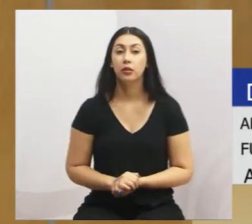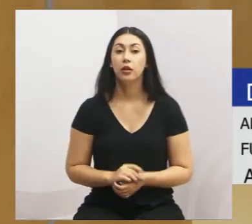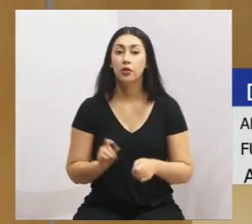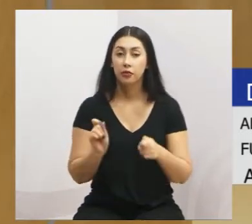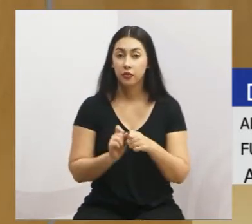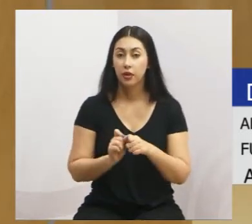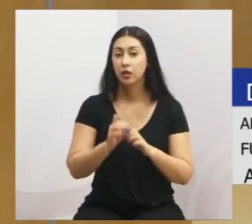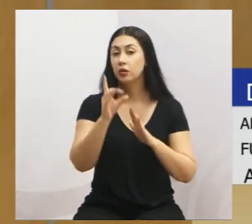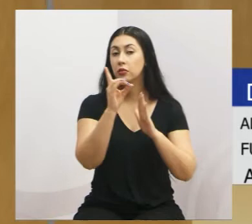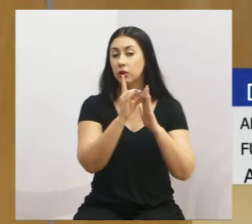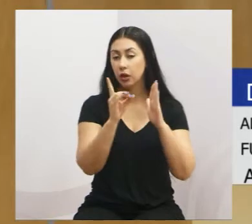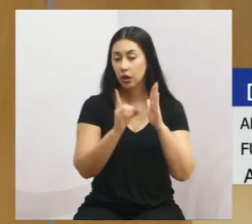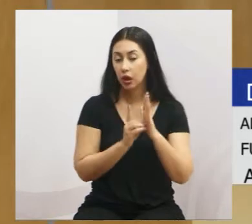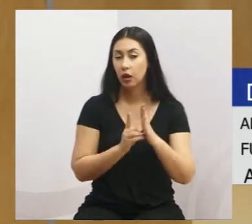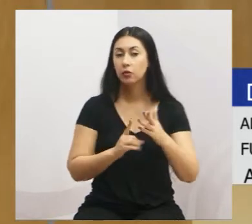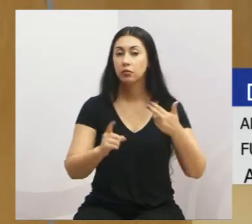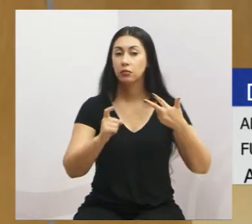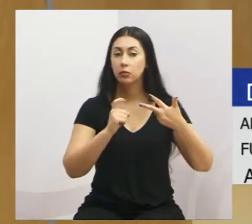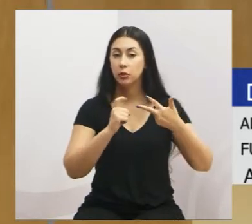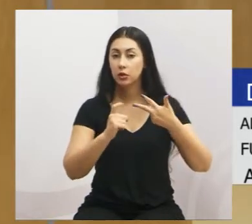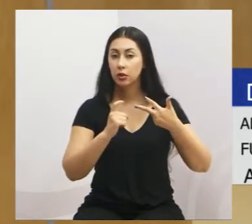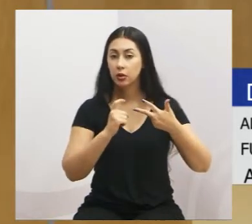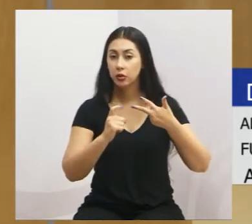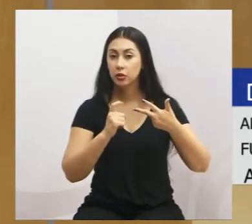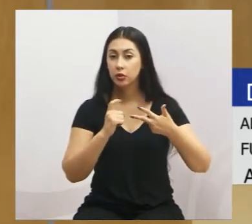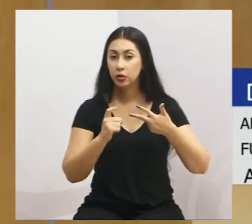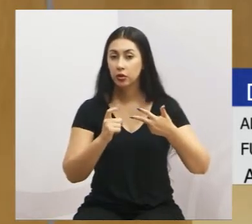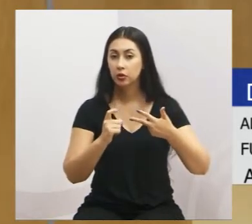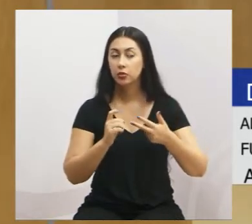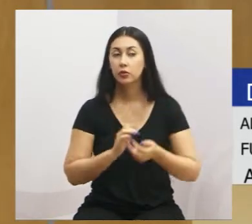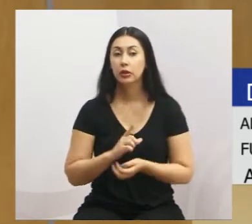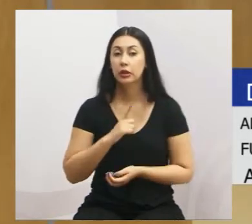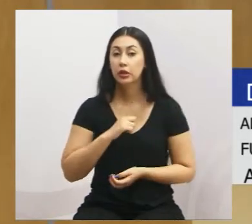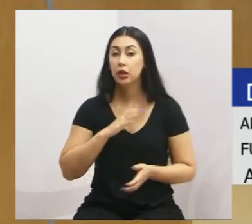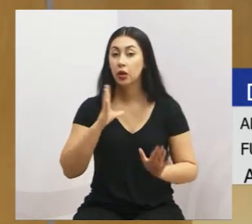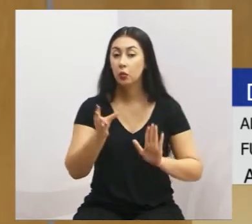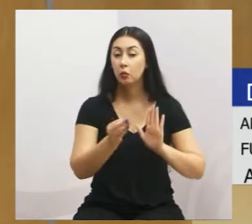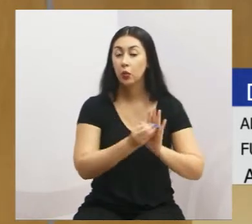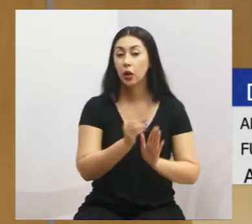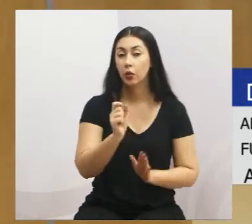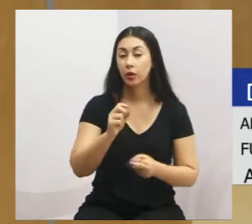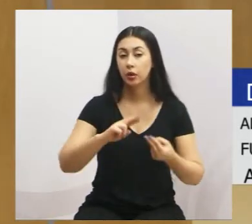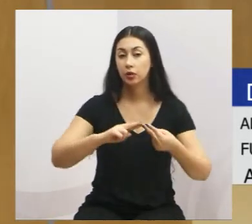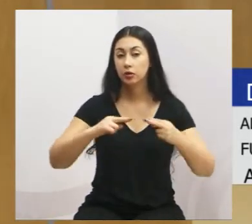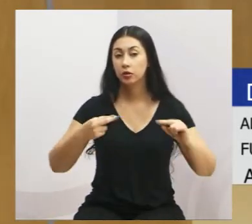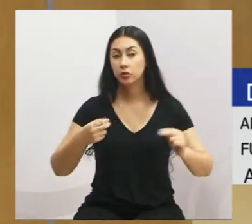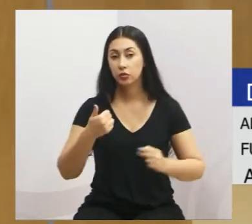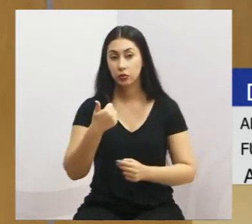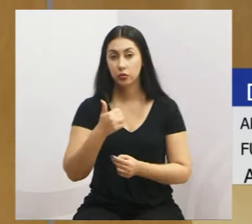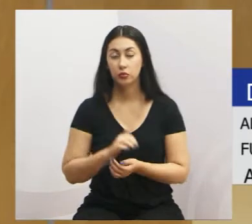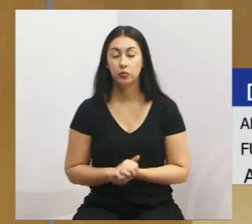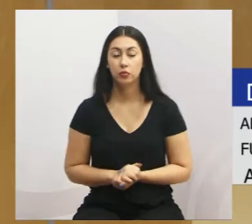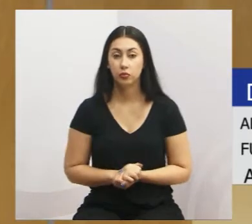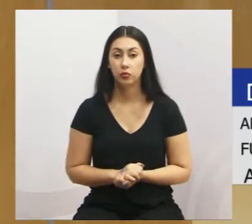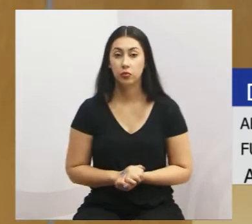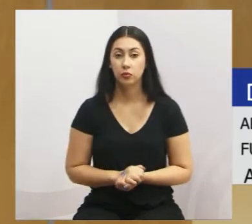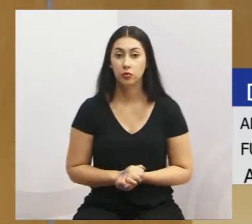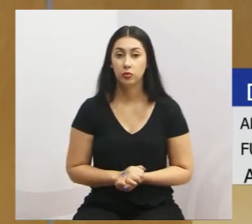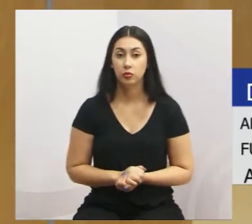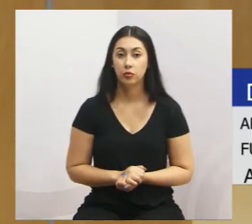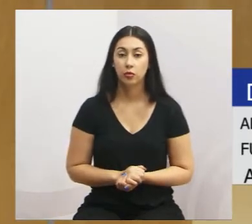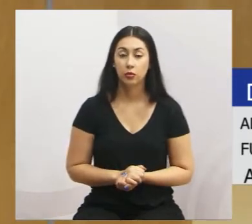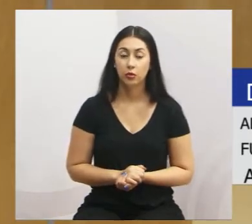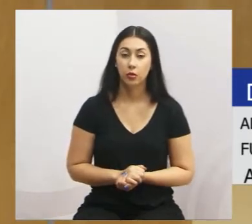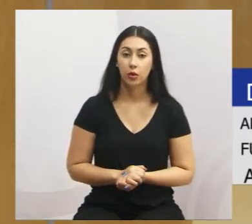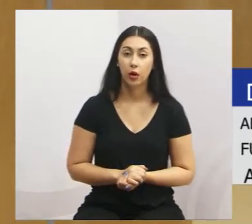decreto do Poder Executivo e terá a seguinte composição. Inciso 1. O presidente da Fundação Pró Lar